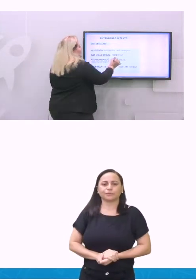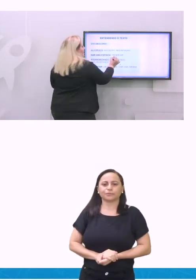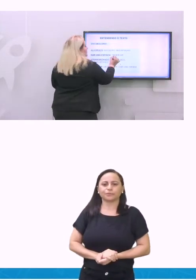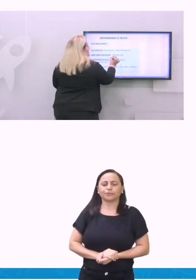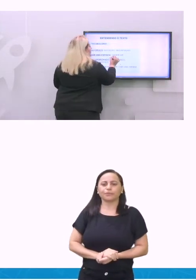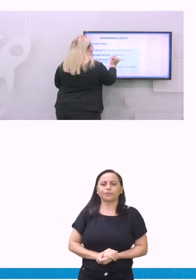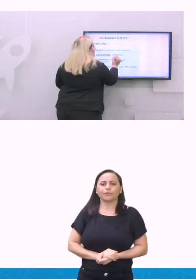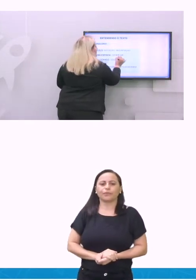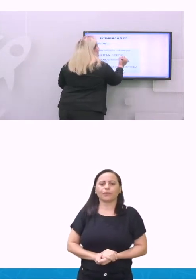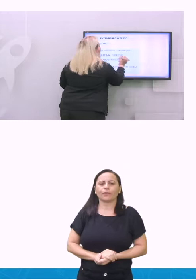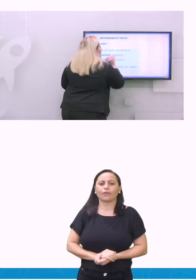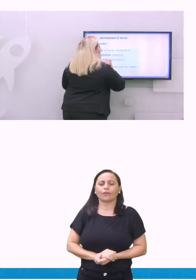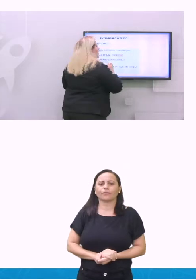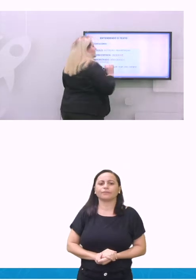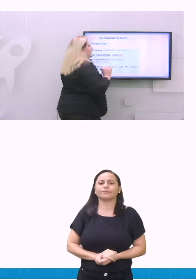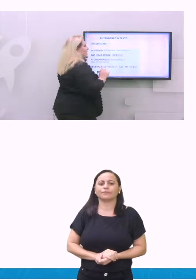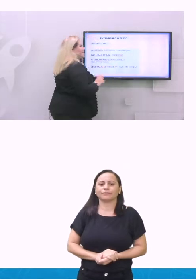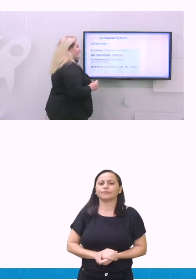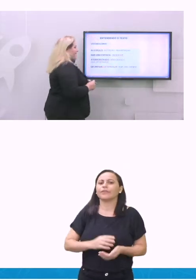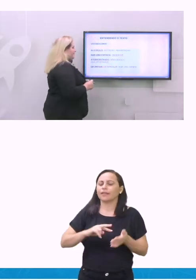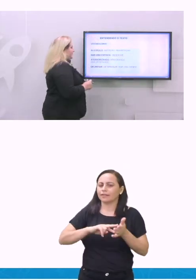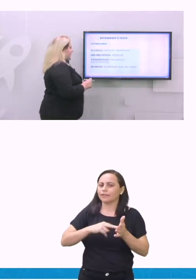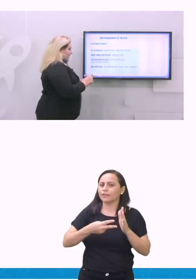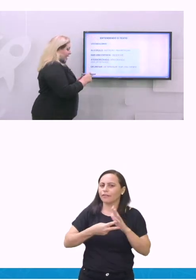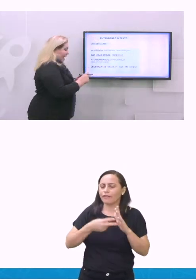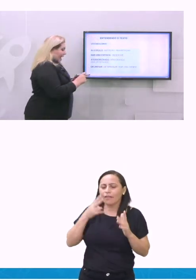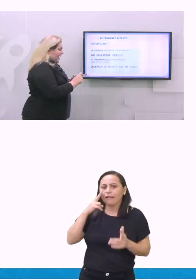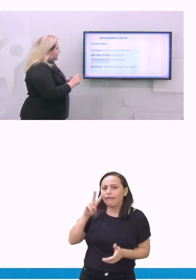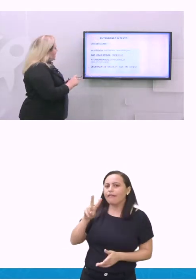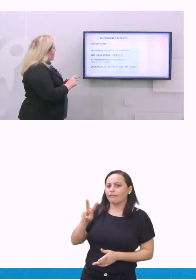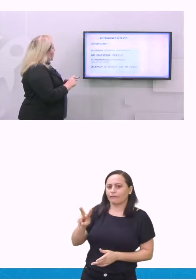nós colocamos o sinônimo observar.